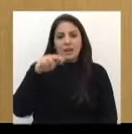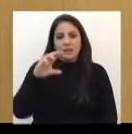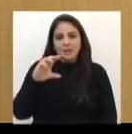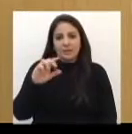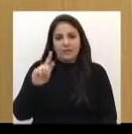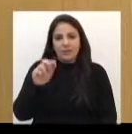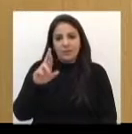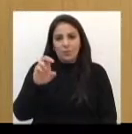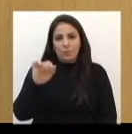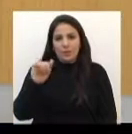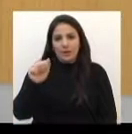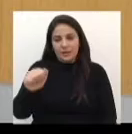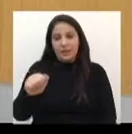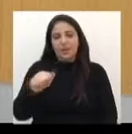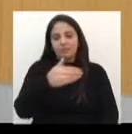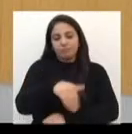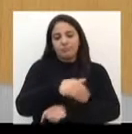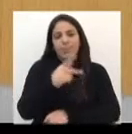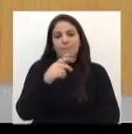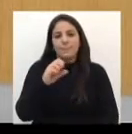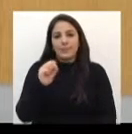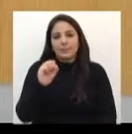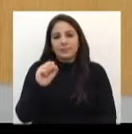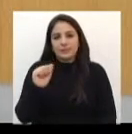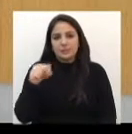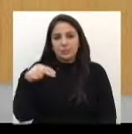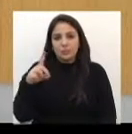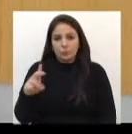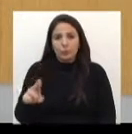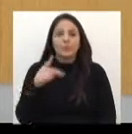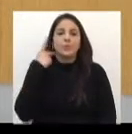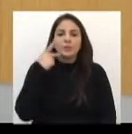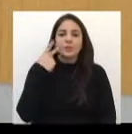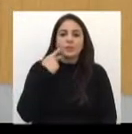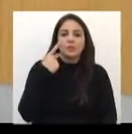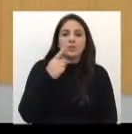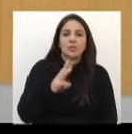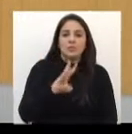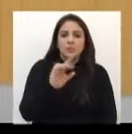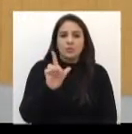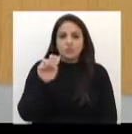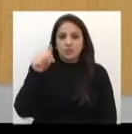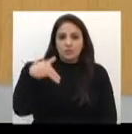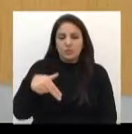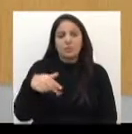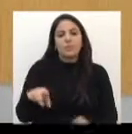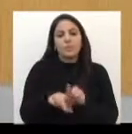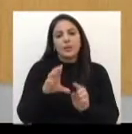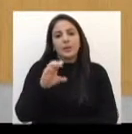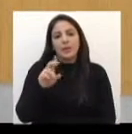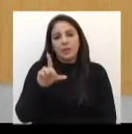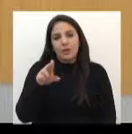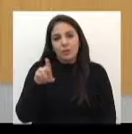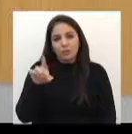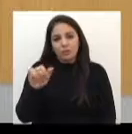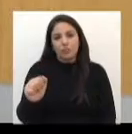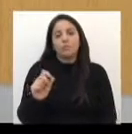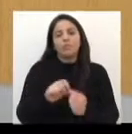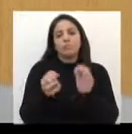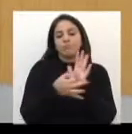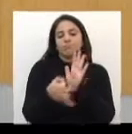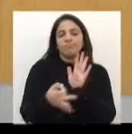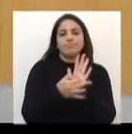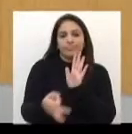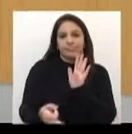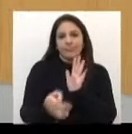rua Paissandu. Os vereadores Wilson Nil e Cláudio Rufa Soldá fizeram novas indicações ao